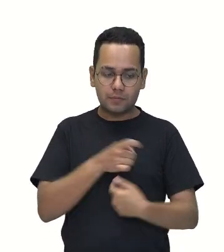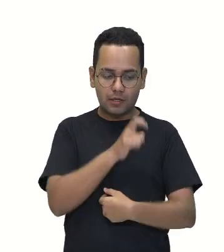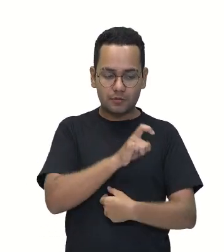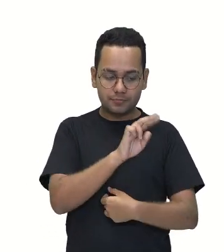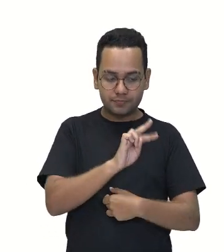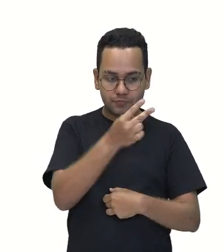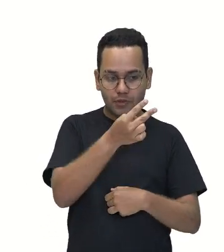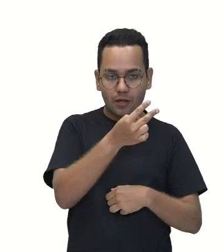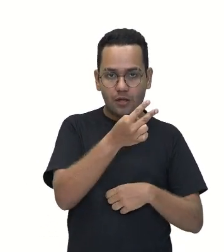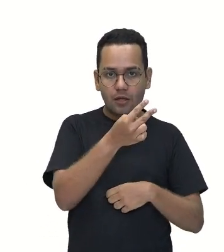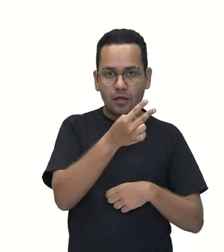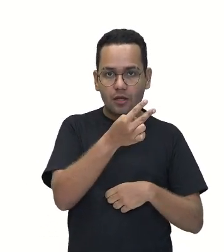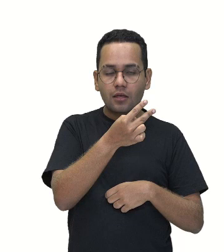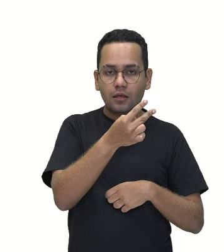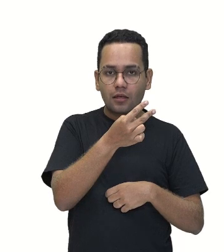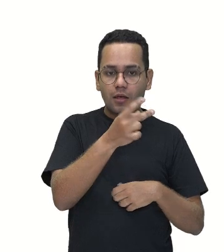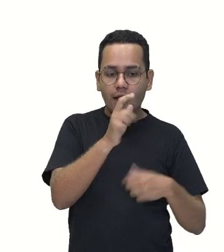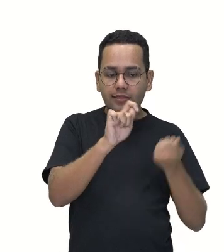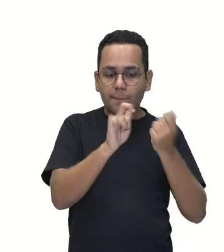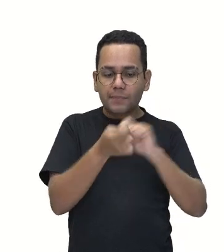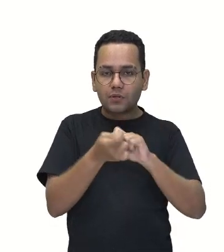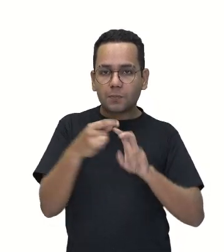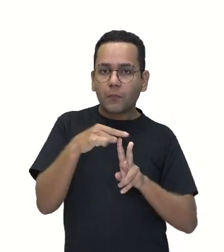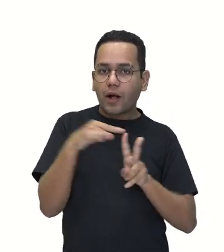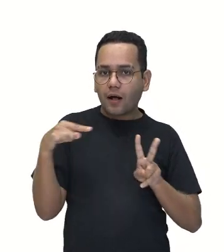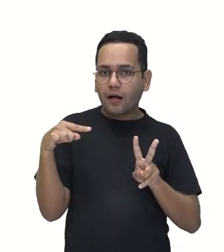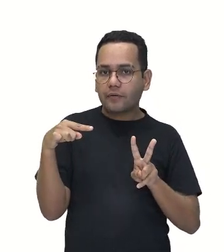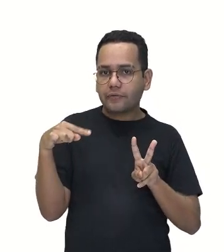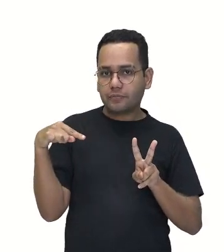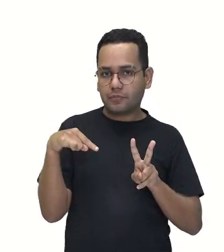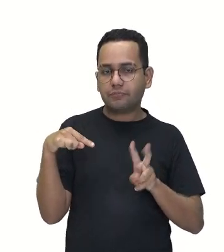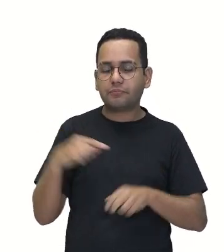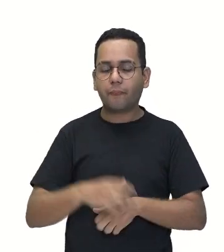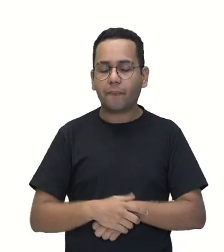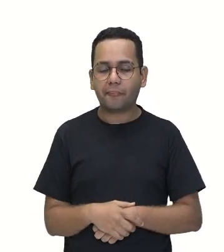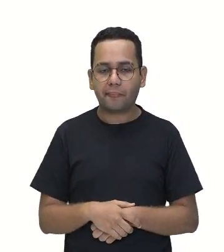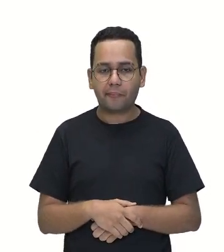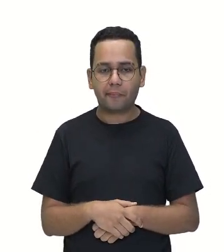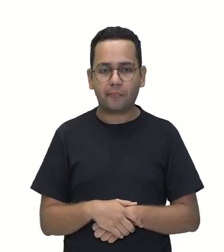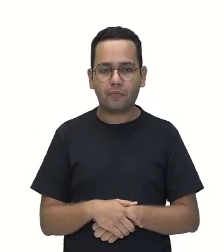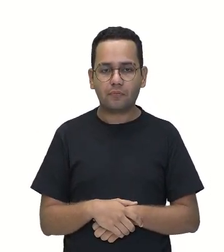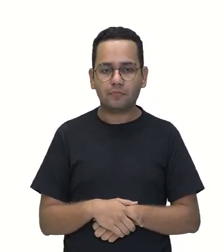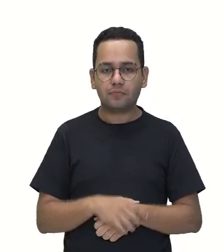radiciação numa raiz tá então agora eu tenho